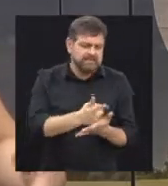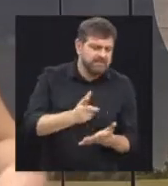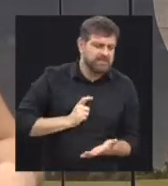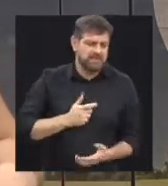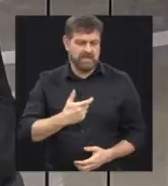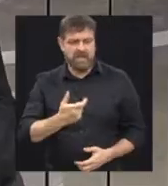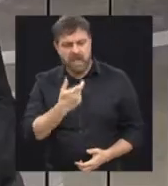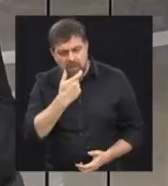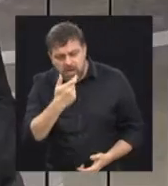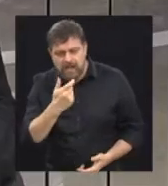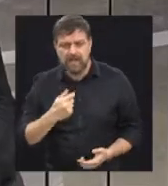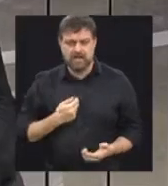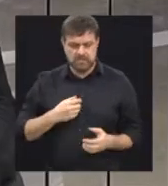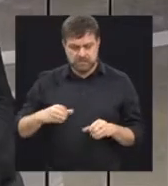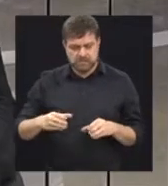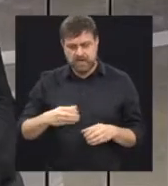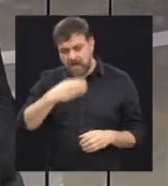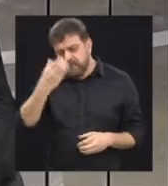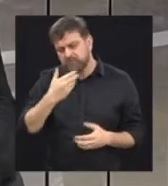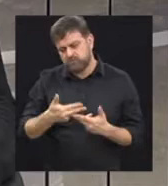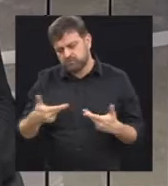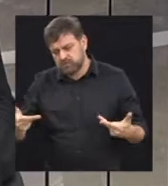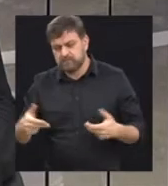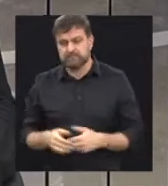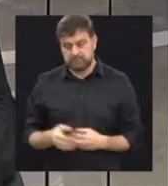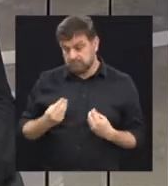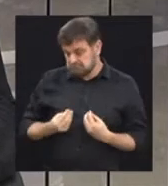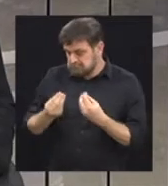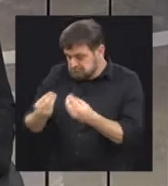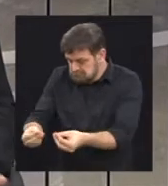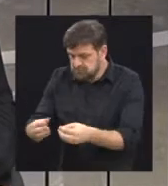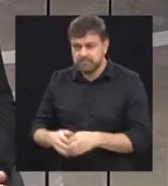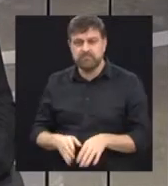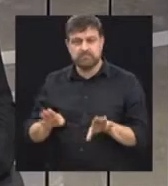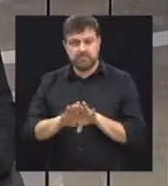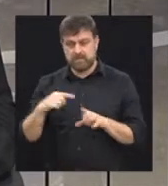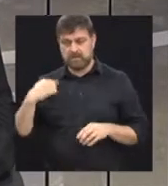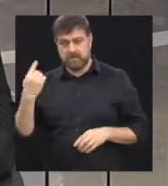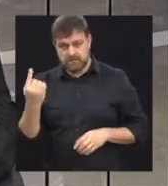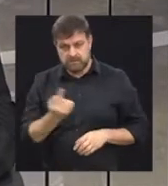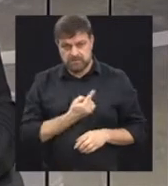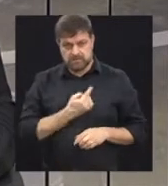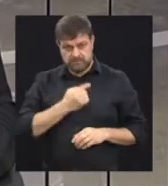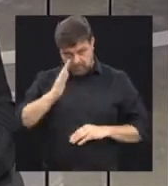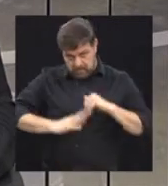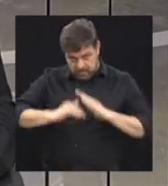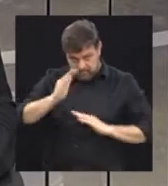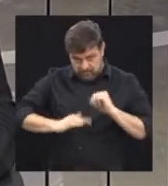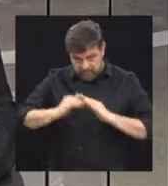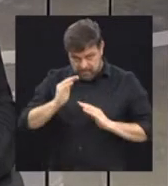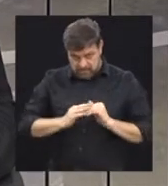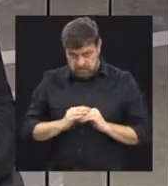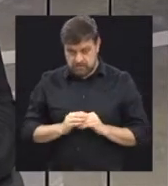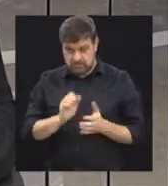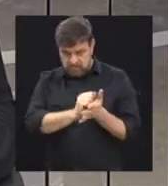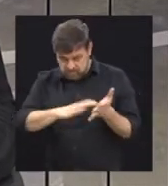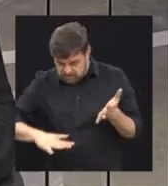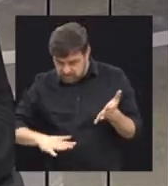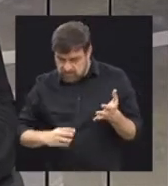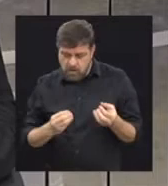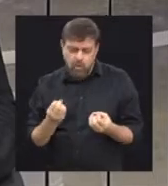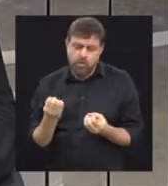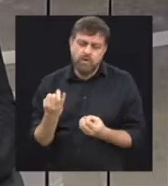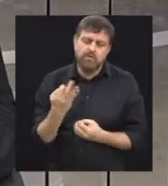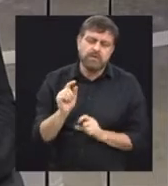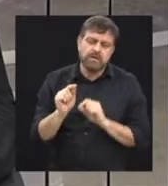bolacha, uma fruta que nós podemos oferecer. E vocês também desenvolvem várias atividades com as crianças, né? Se você pudesse falar um